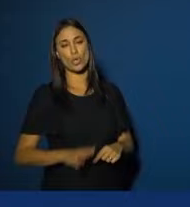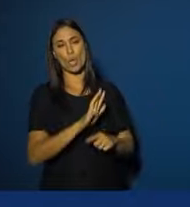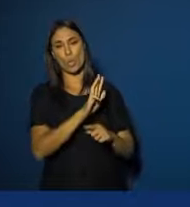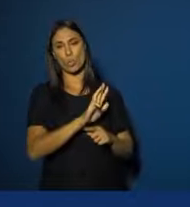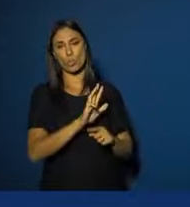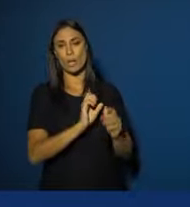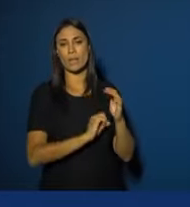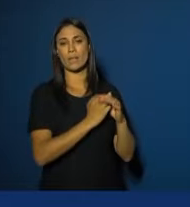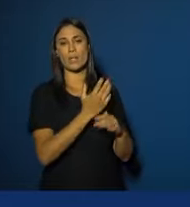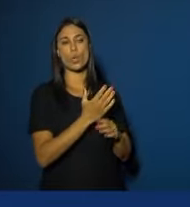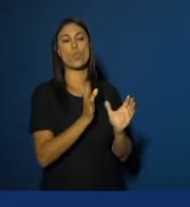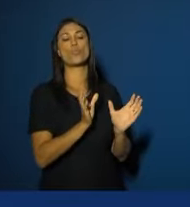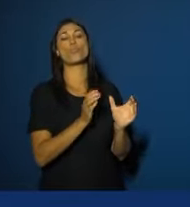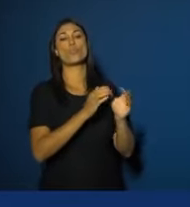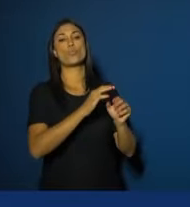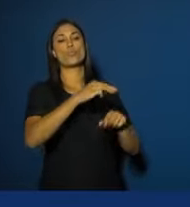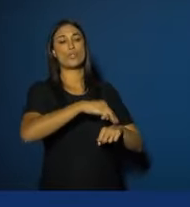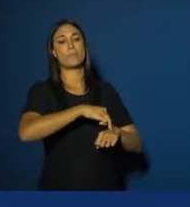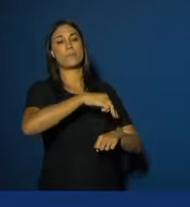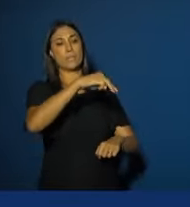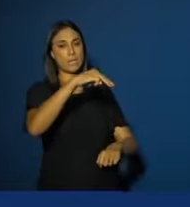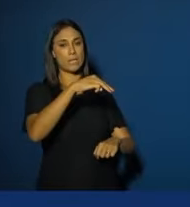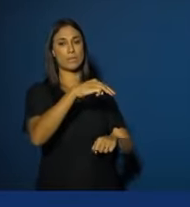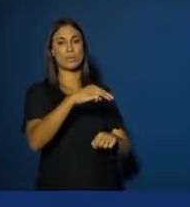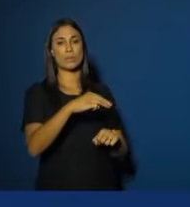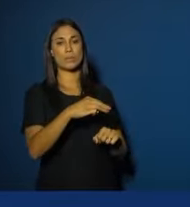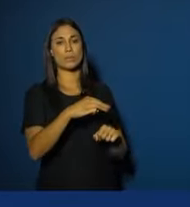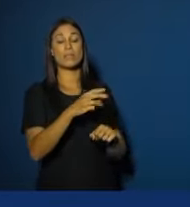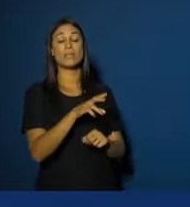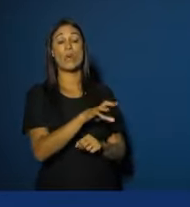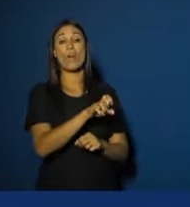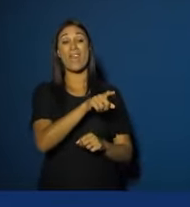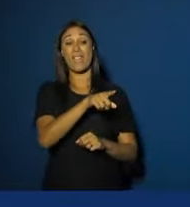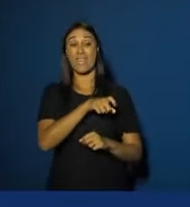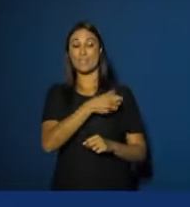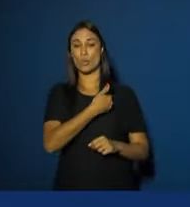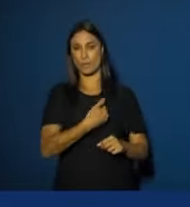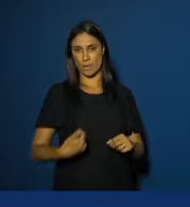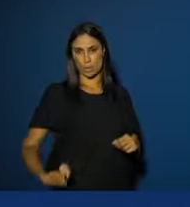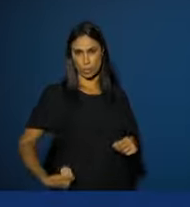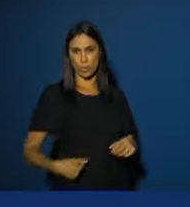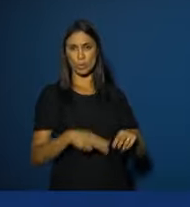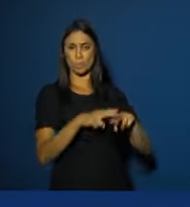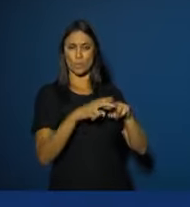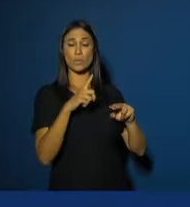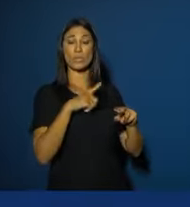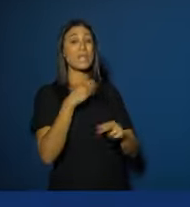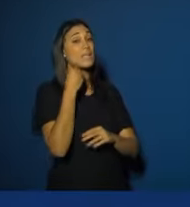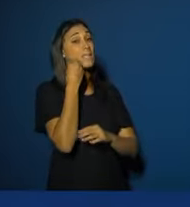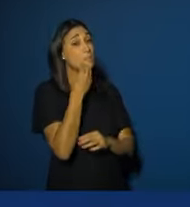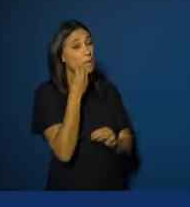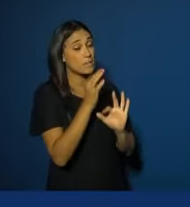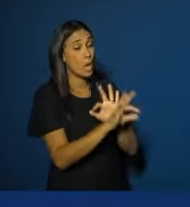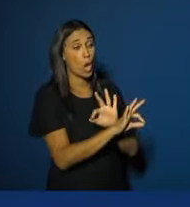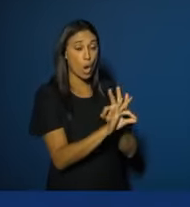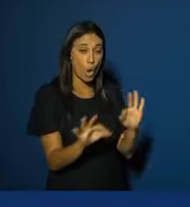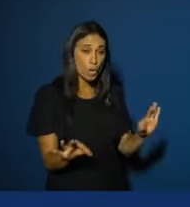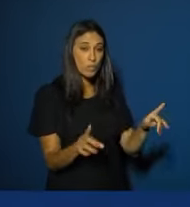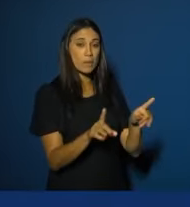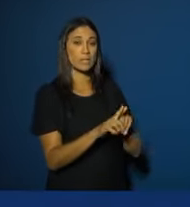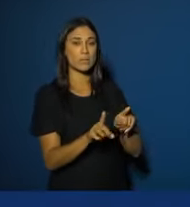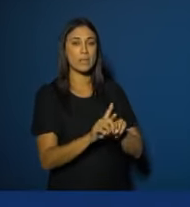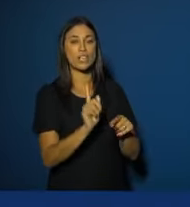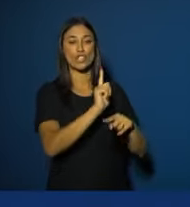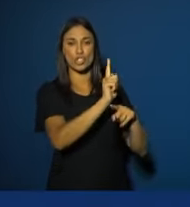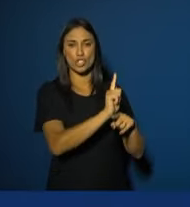um conjunto de ministros, muitos são ex-governadores, portanto, carregam essa experiência positiva de êxito